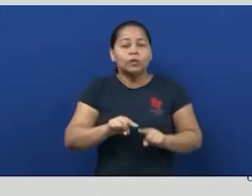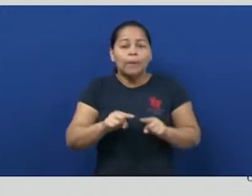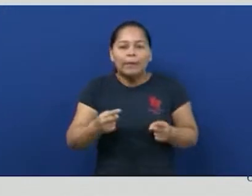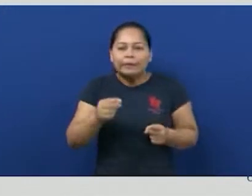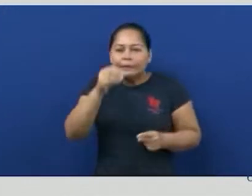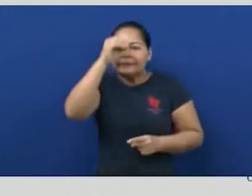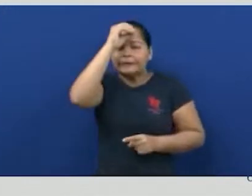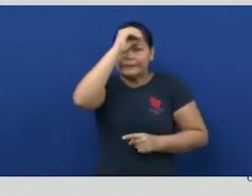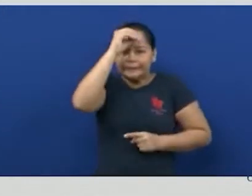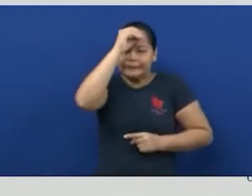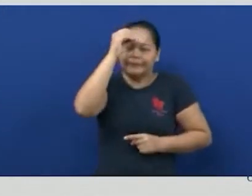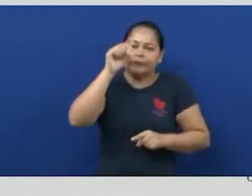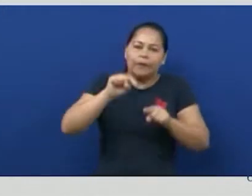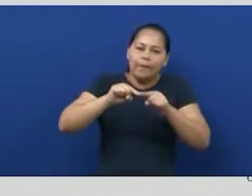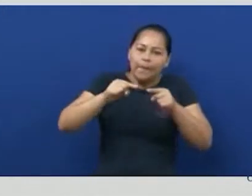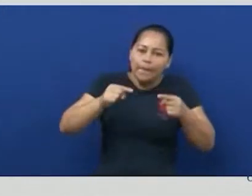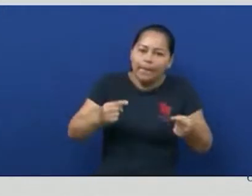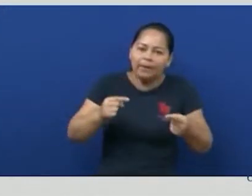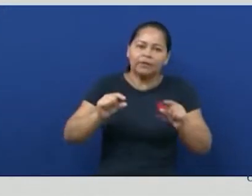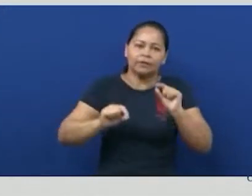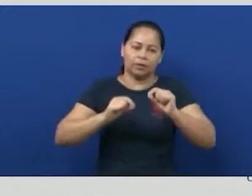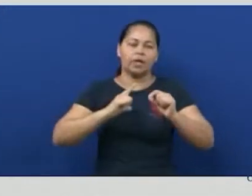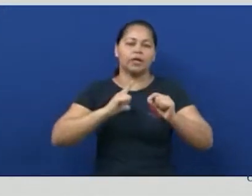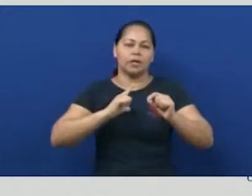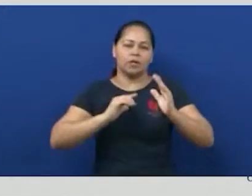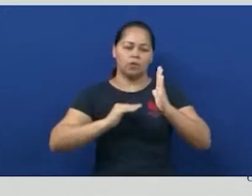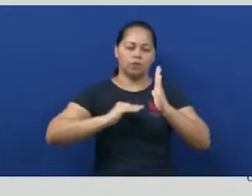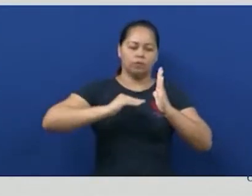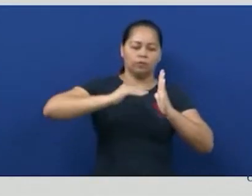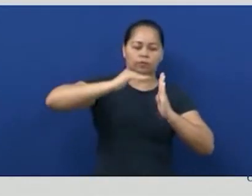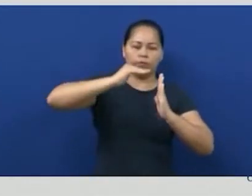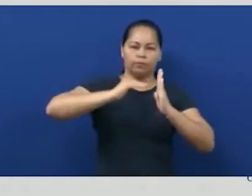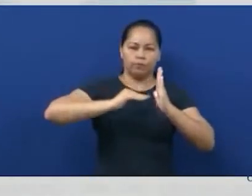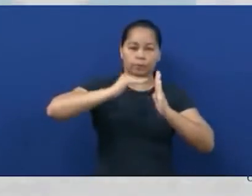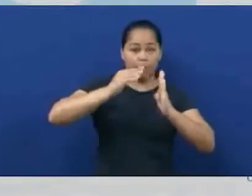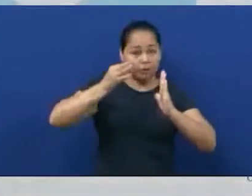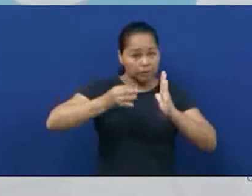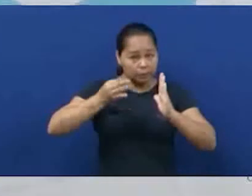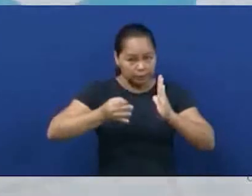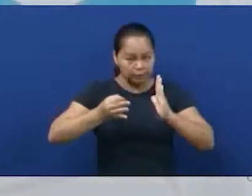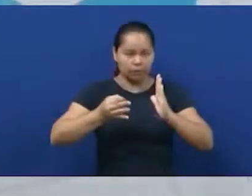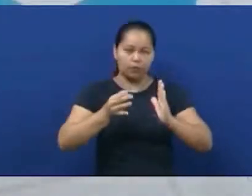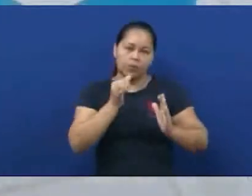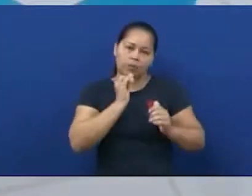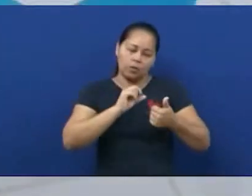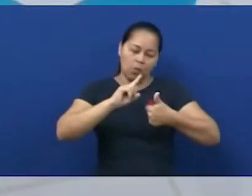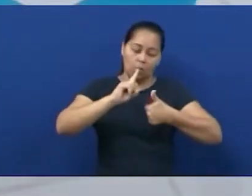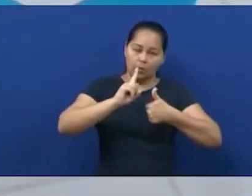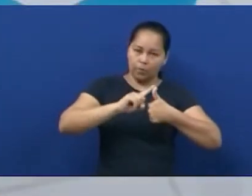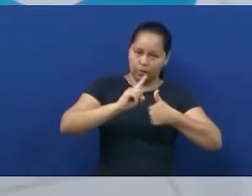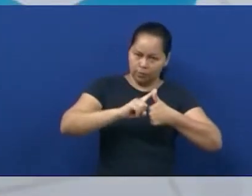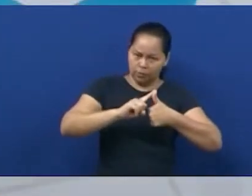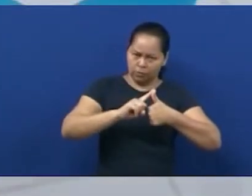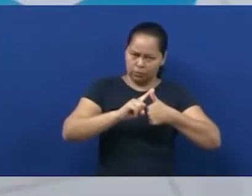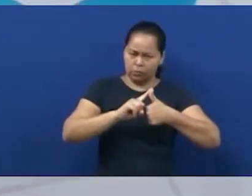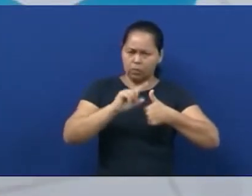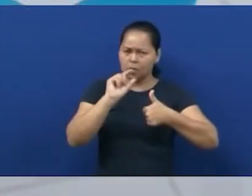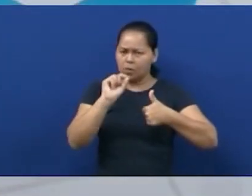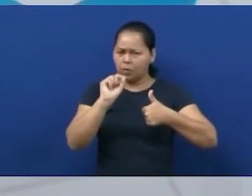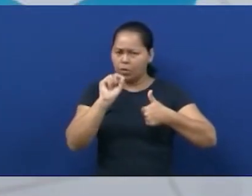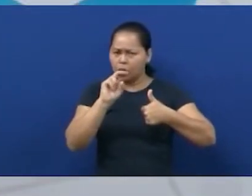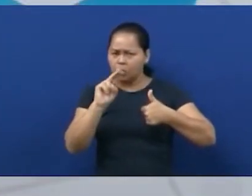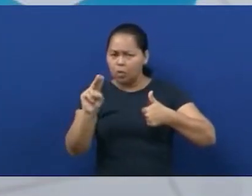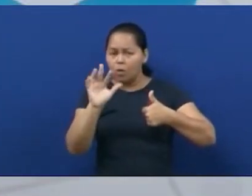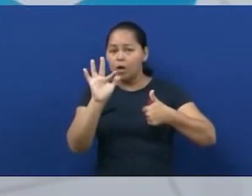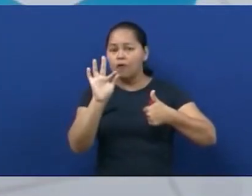possuem pontos de graduação. O primeiro ponto é chamado de ponto